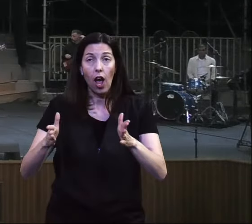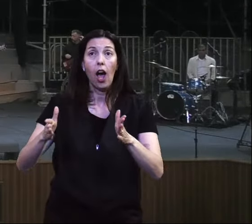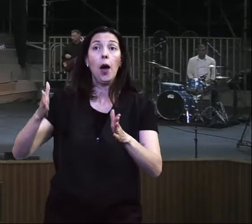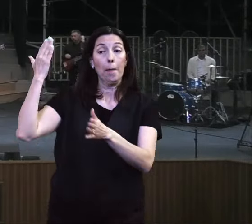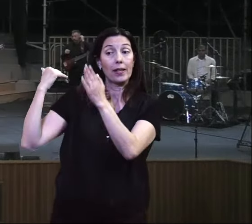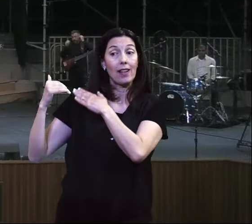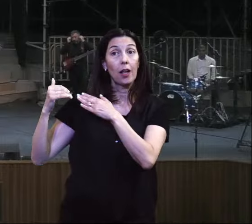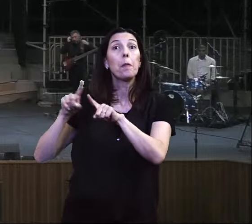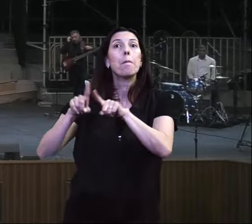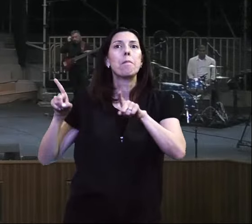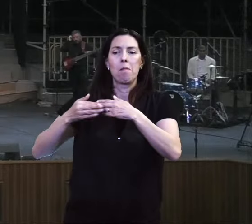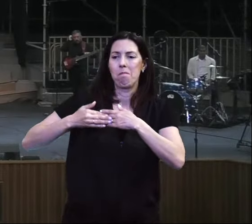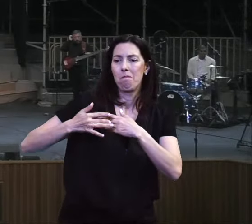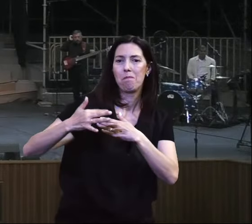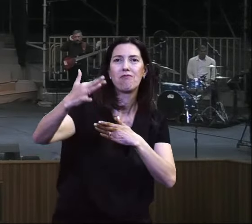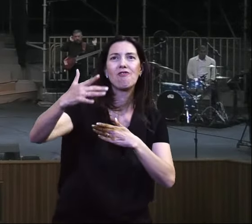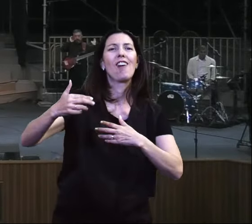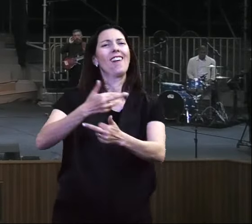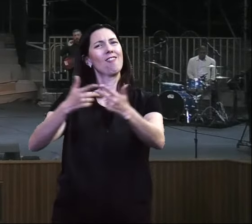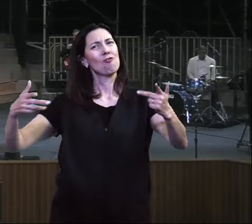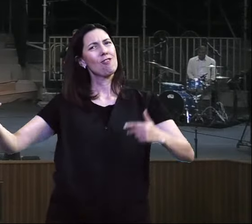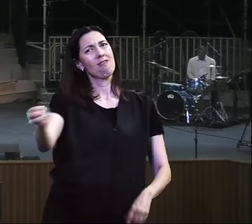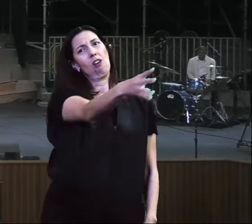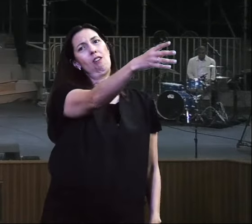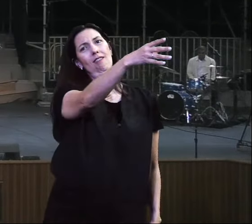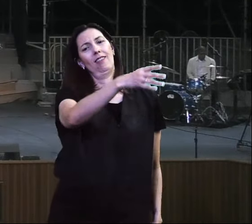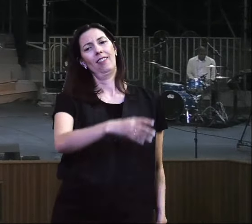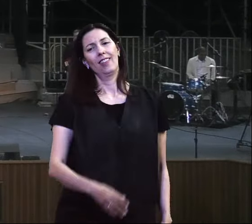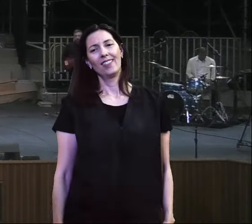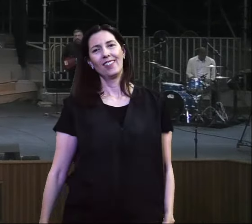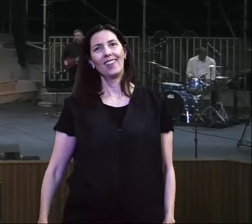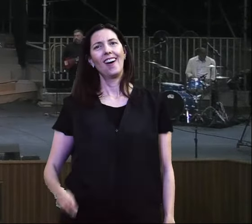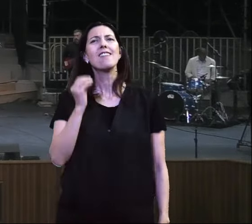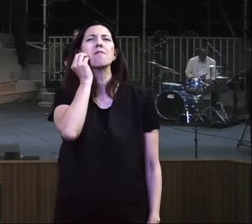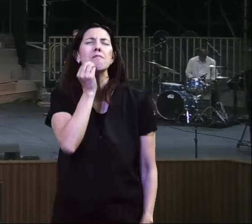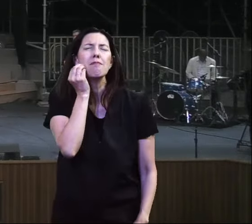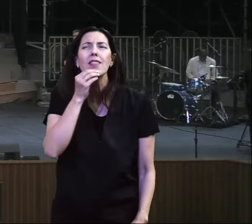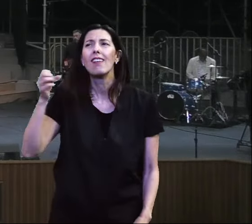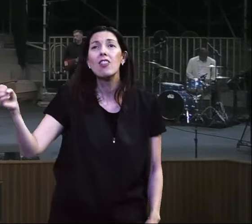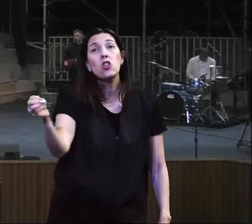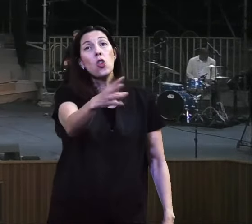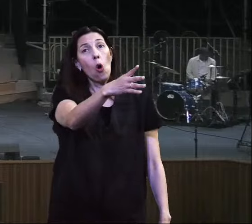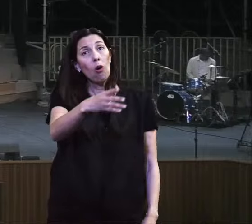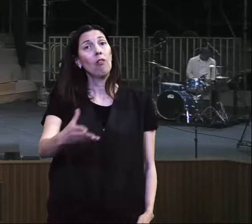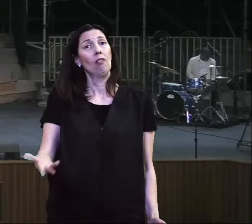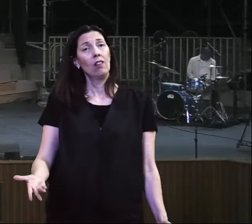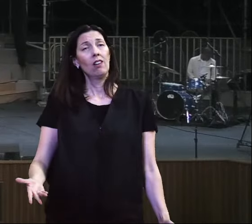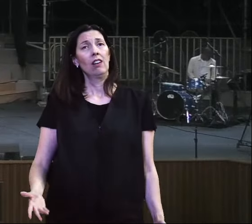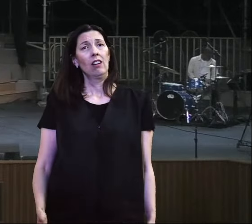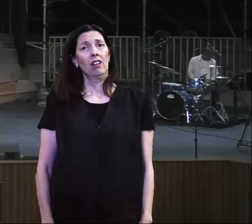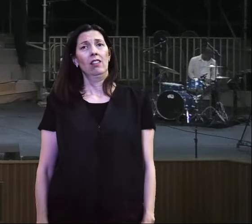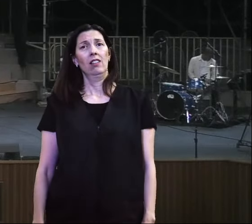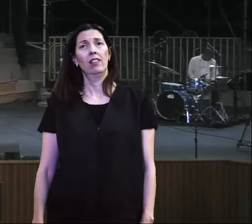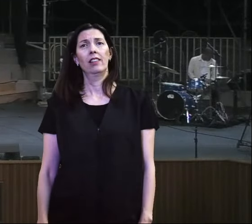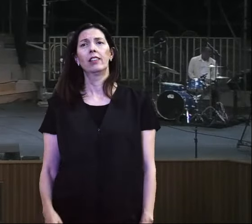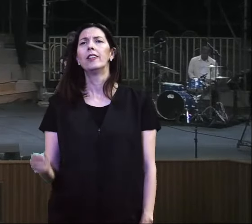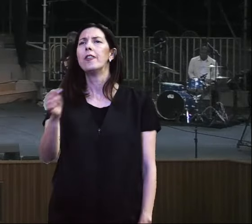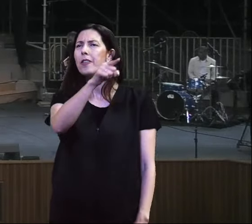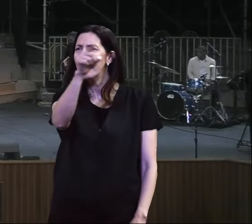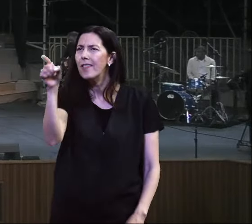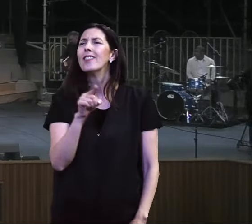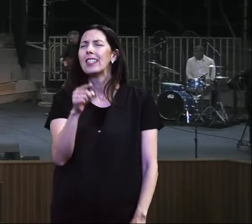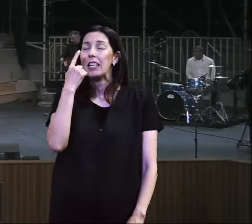vai fazer uma coisa nova, experiências novas virão. Você vai ver milagres com os